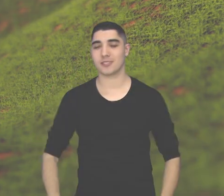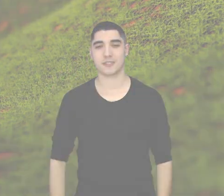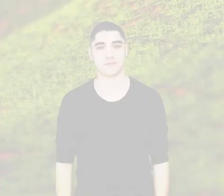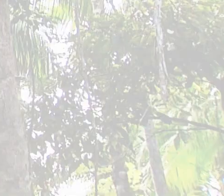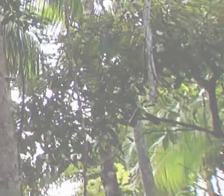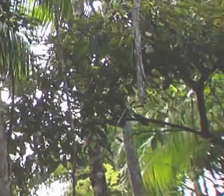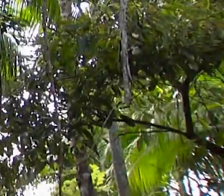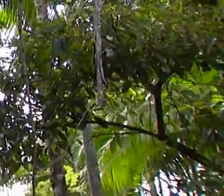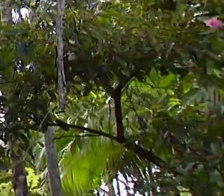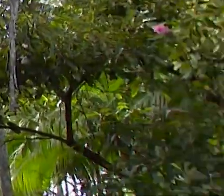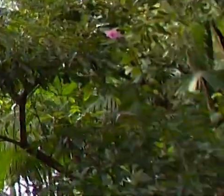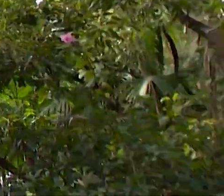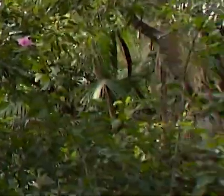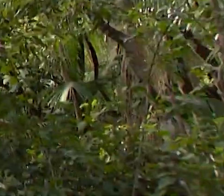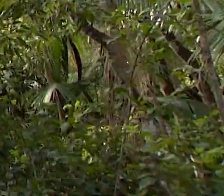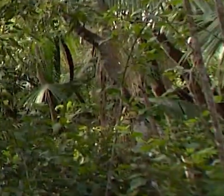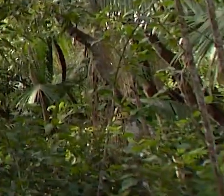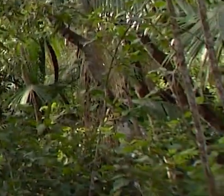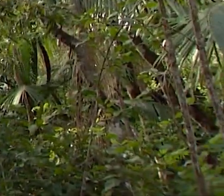campo.